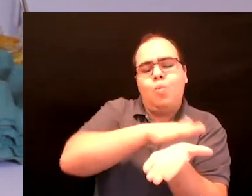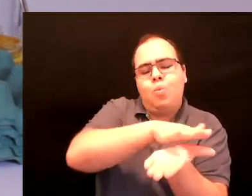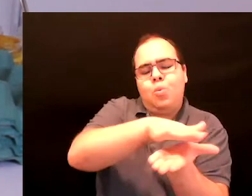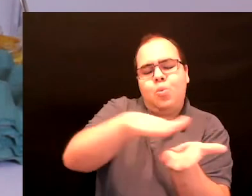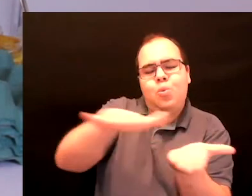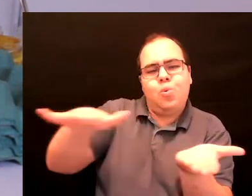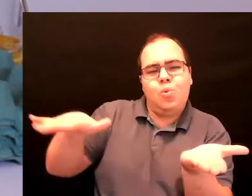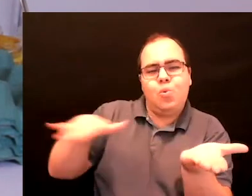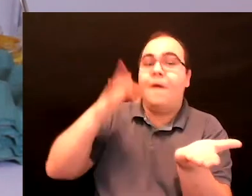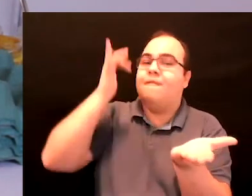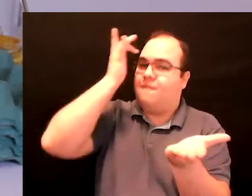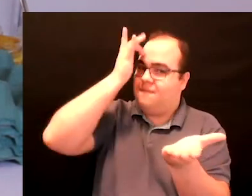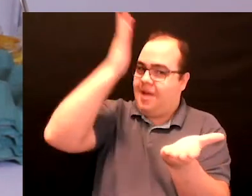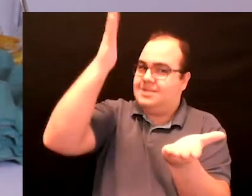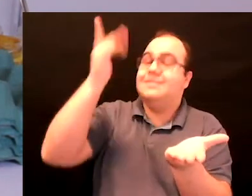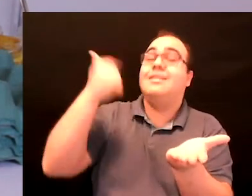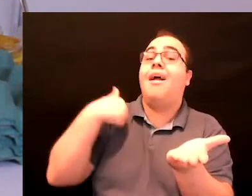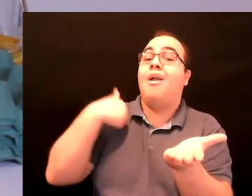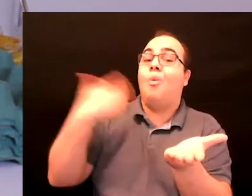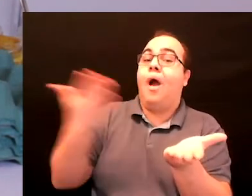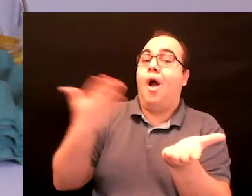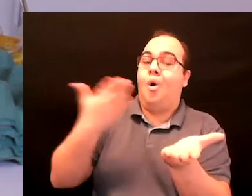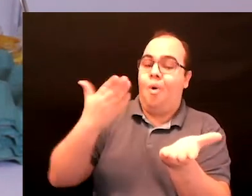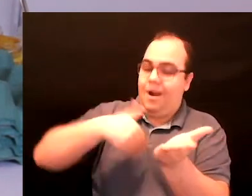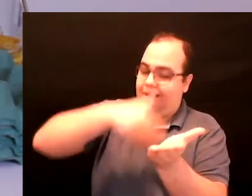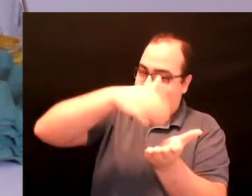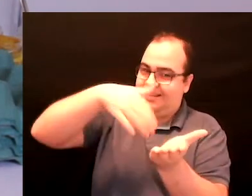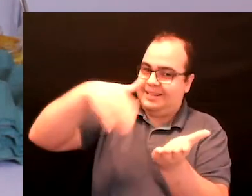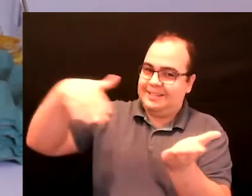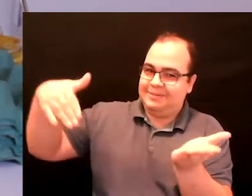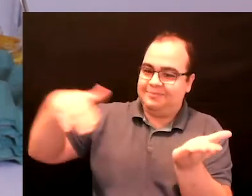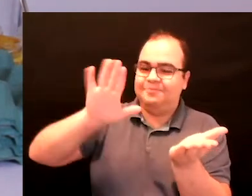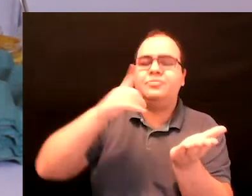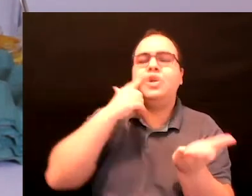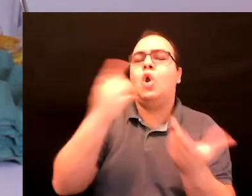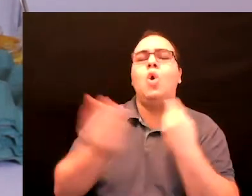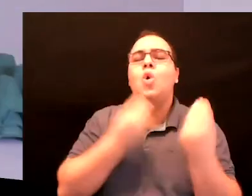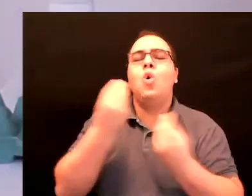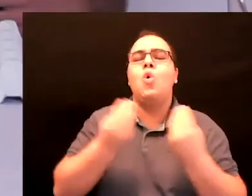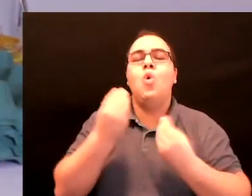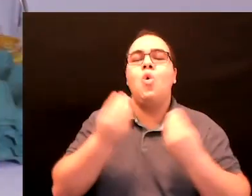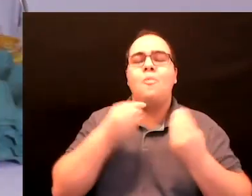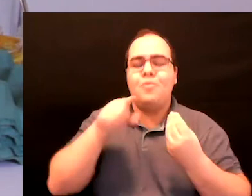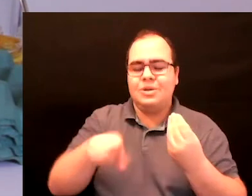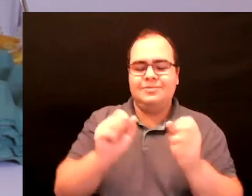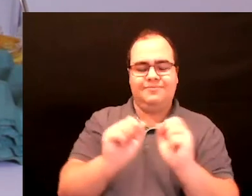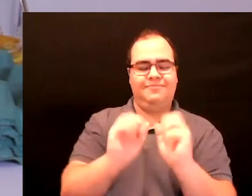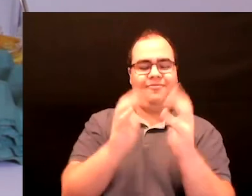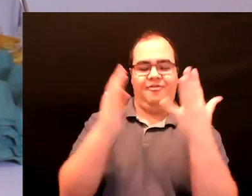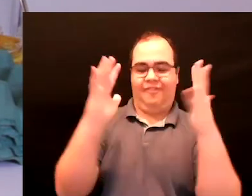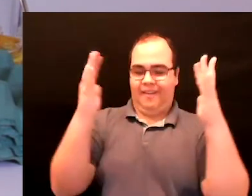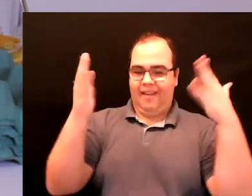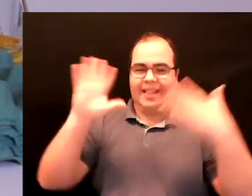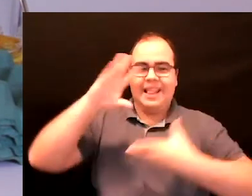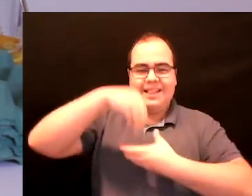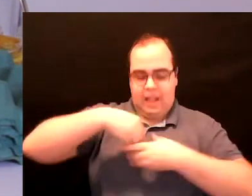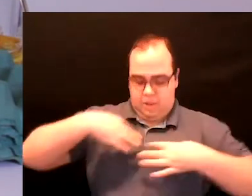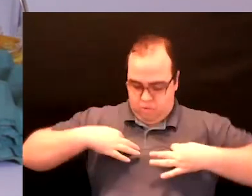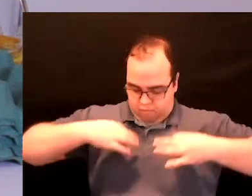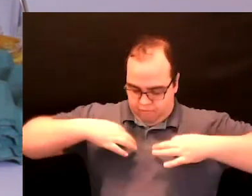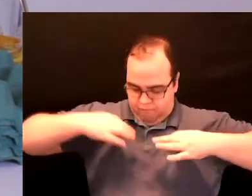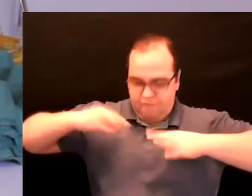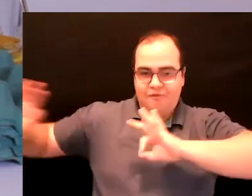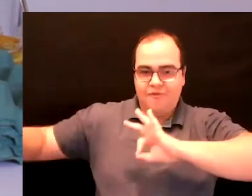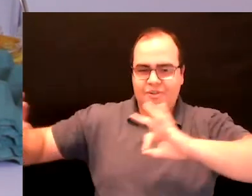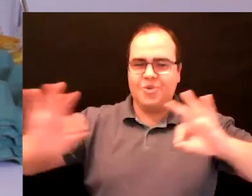tinta branca. Que vai facilitar o que eu vou passar por cima. Como que isso aqui pode ganhar vida dentro de uma dor,